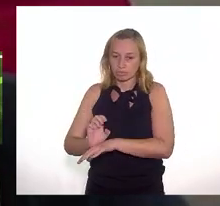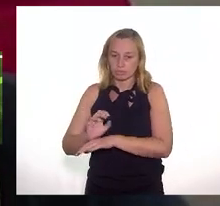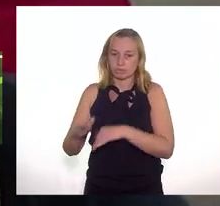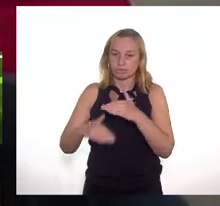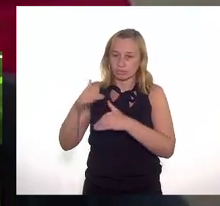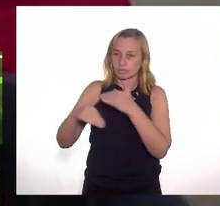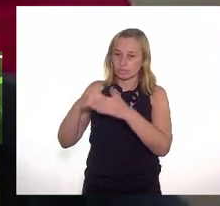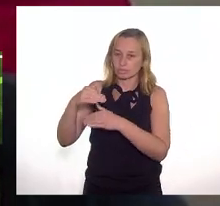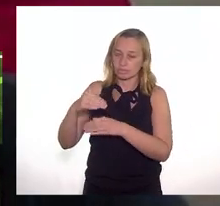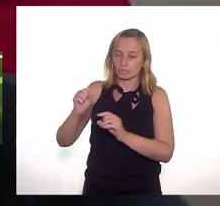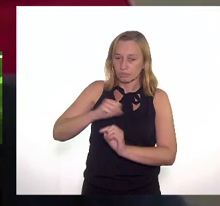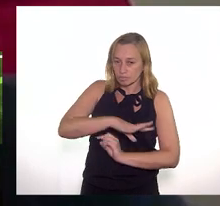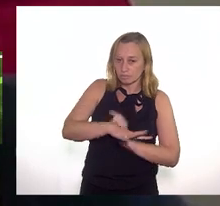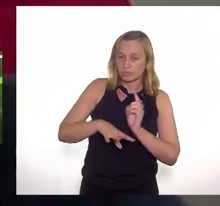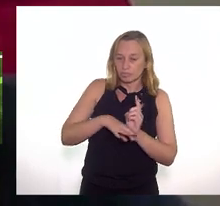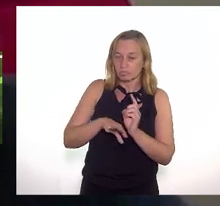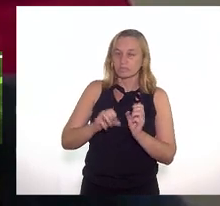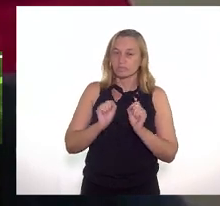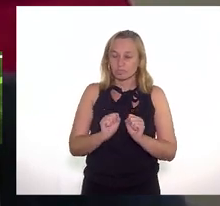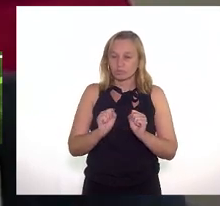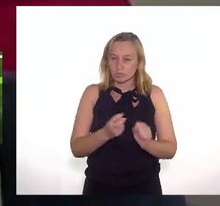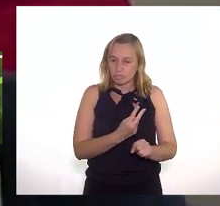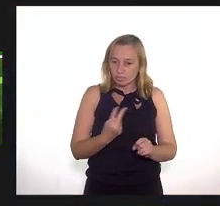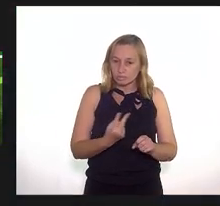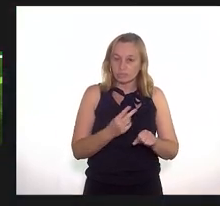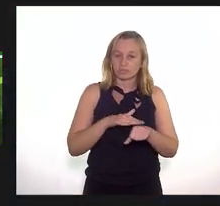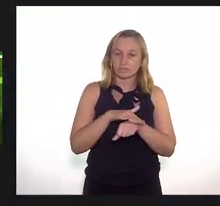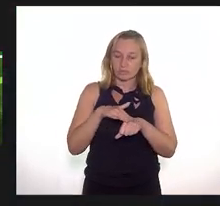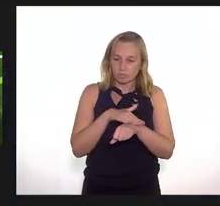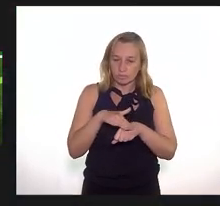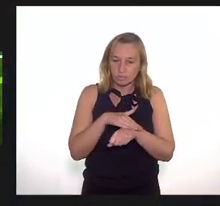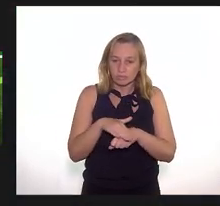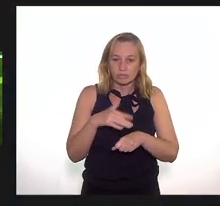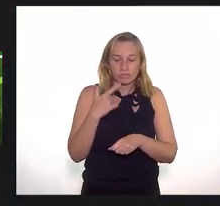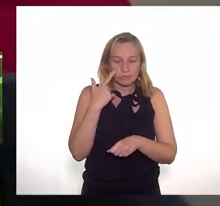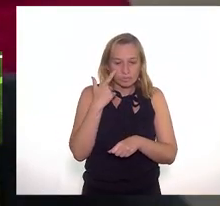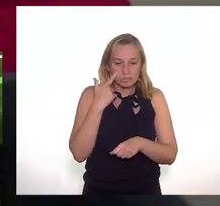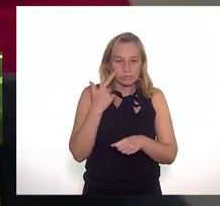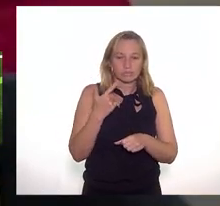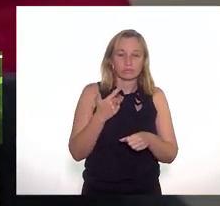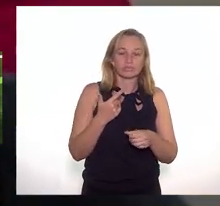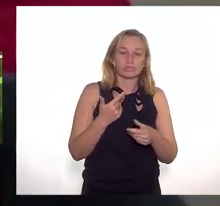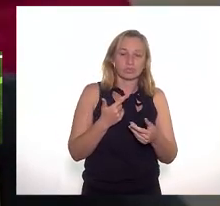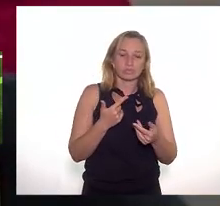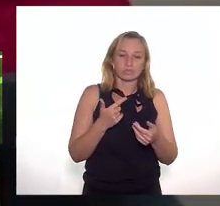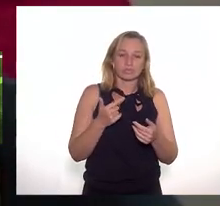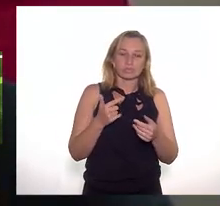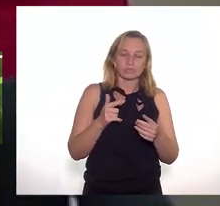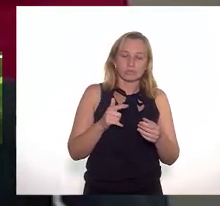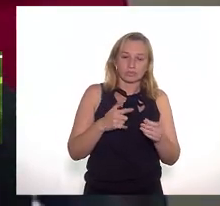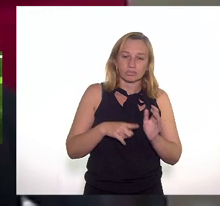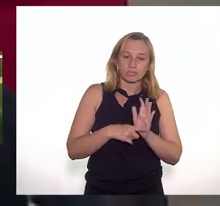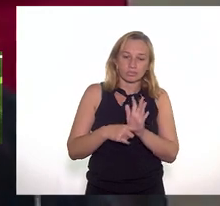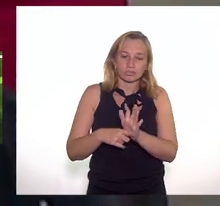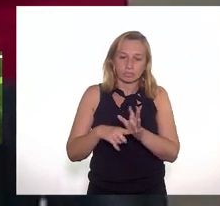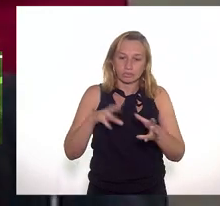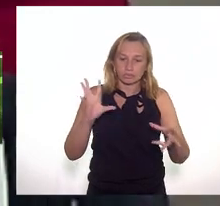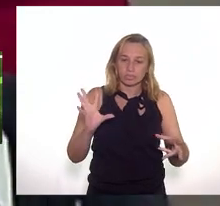gente pode fazer aí uma conversa e tentar, né, harmonizar e unificar